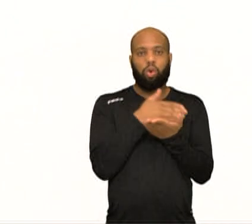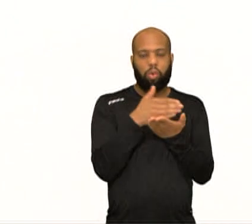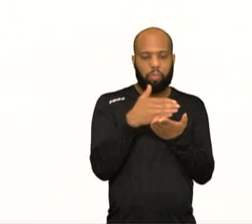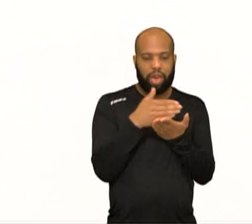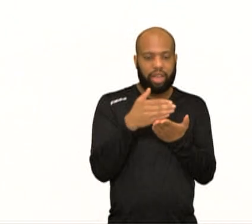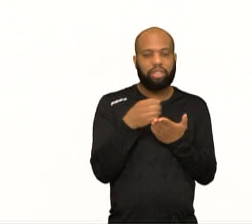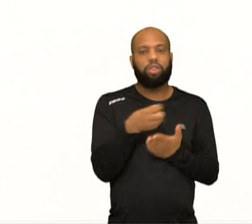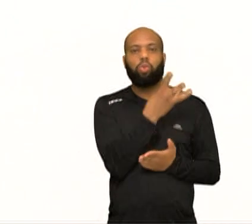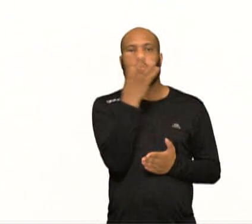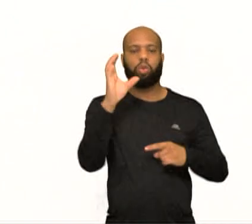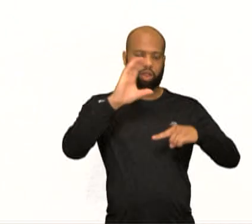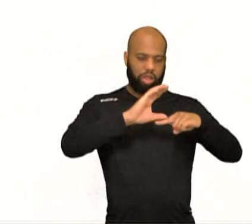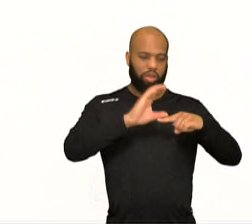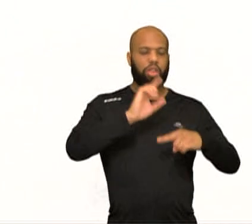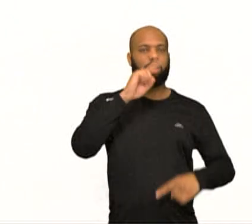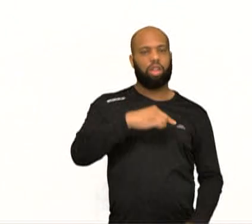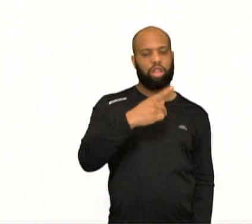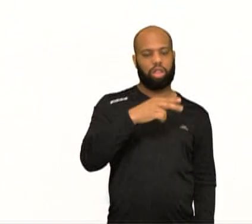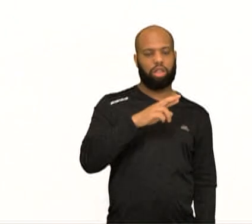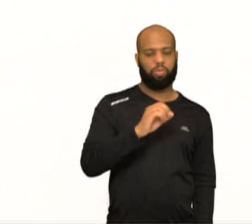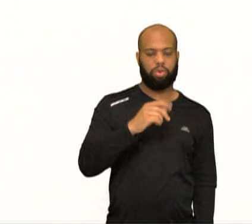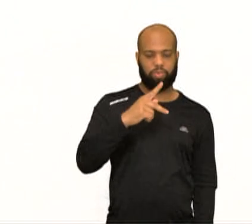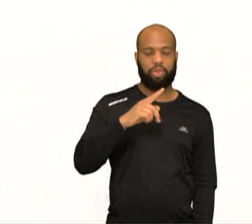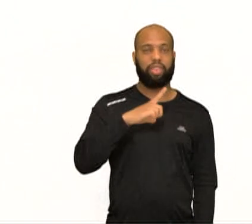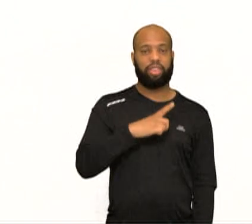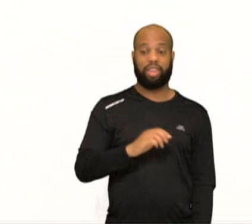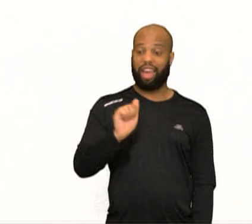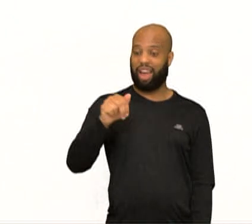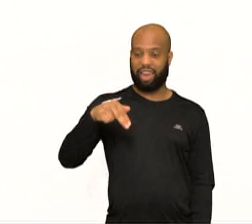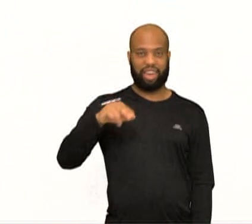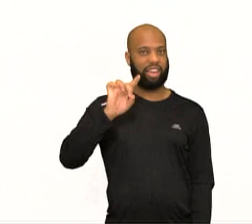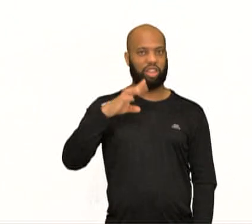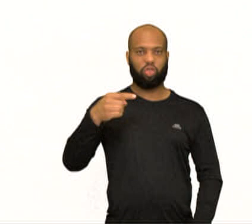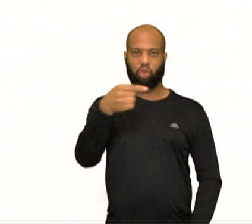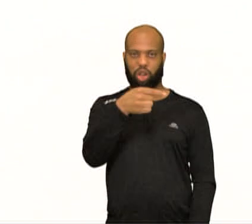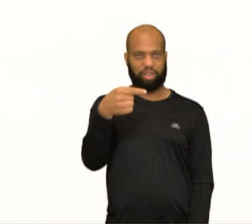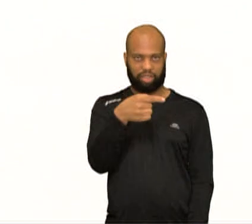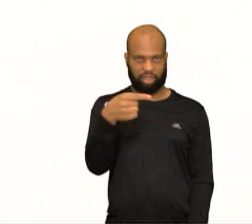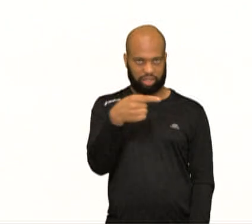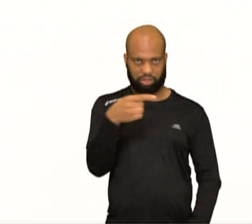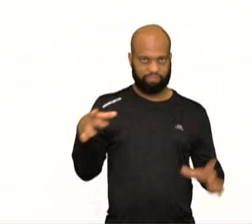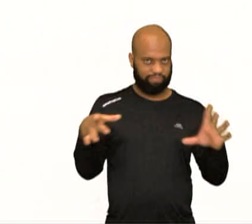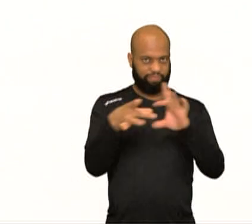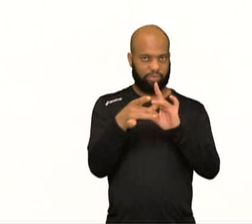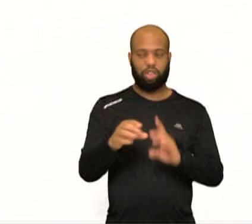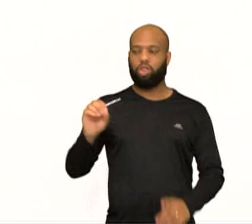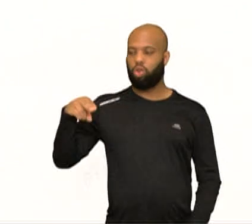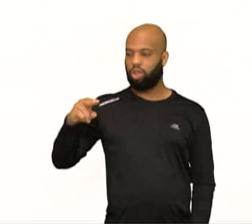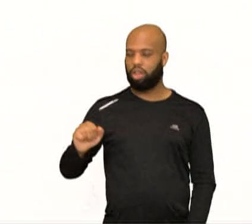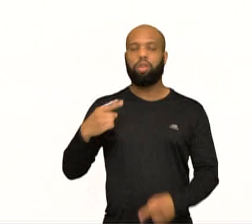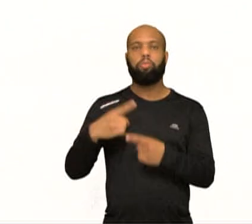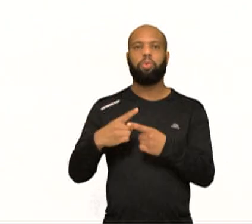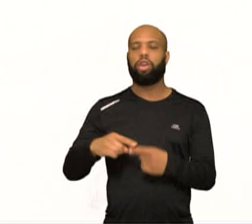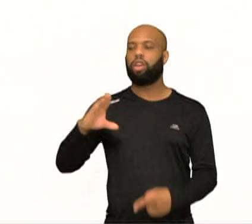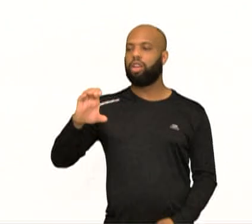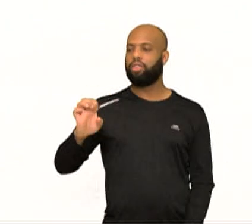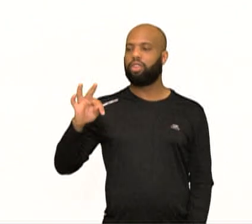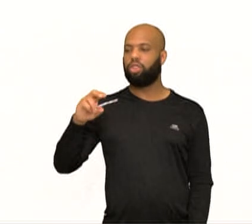indica 3 carbonos é prop, AN, ligações simples entre os carbonos, iona porque é uma